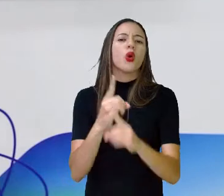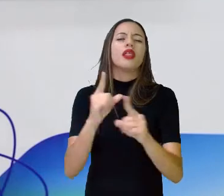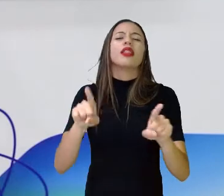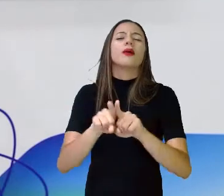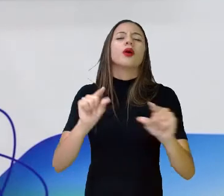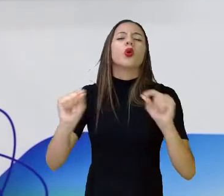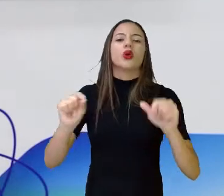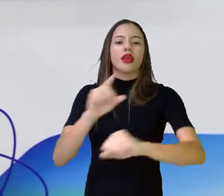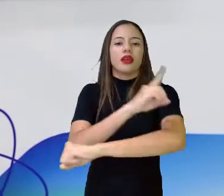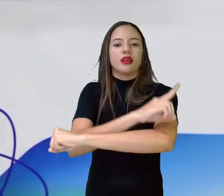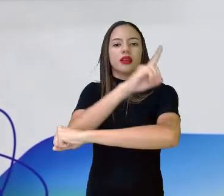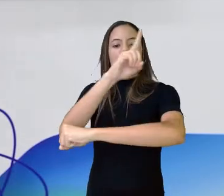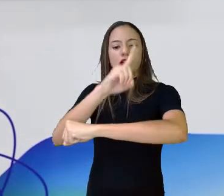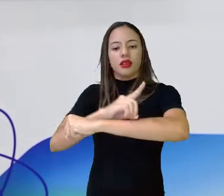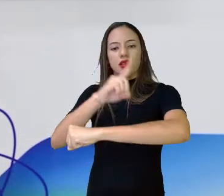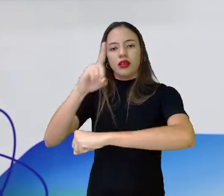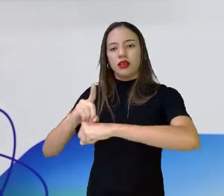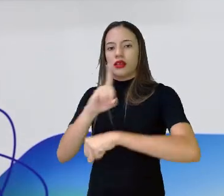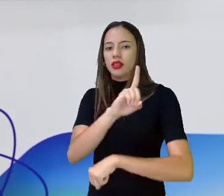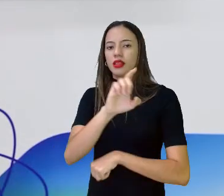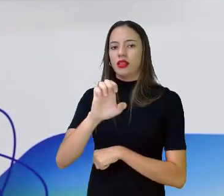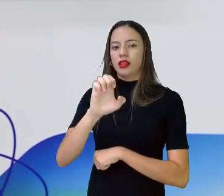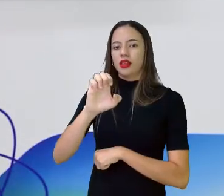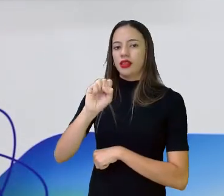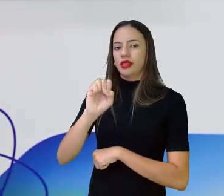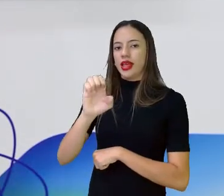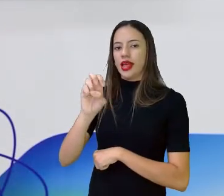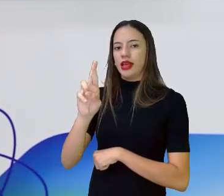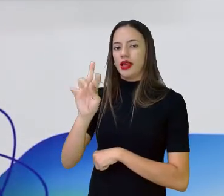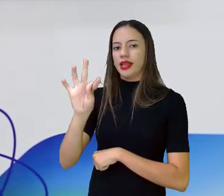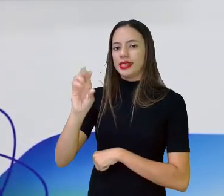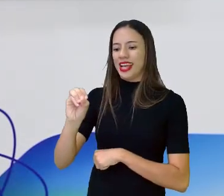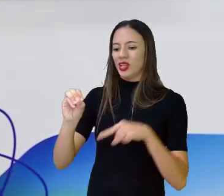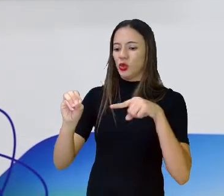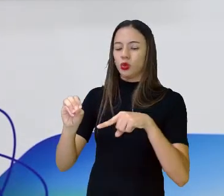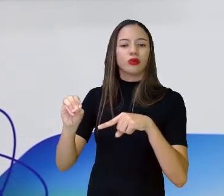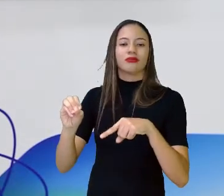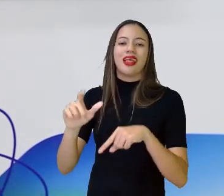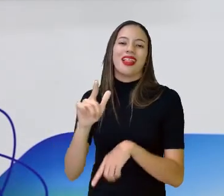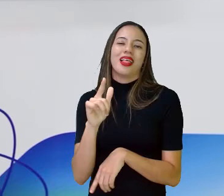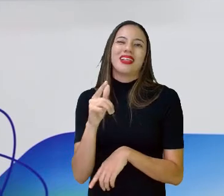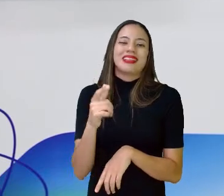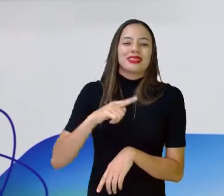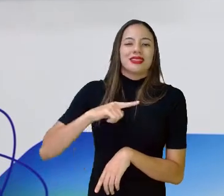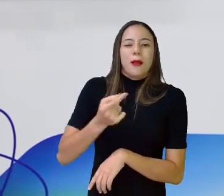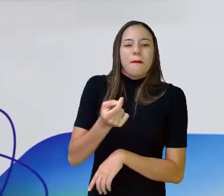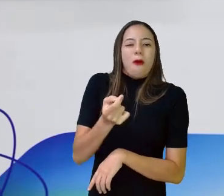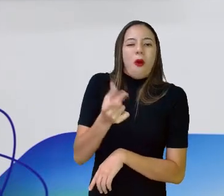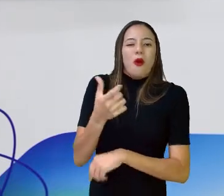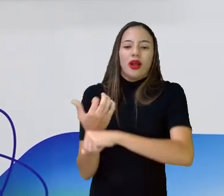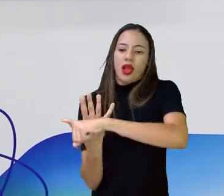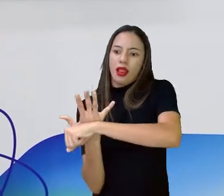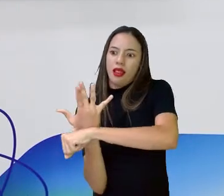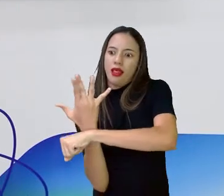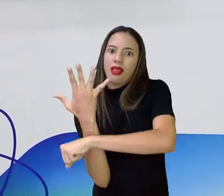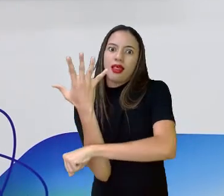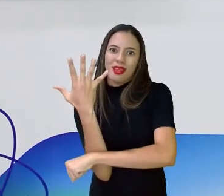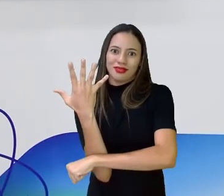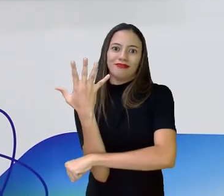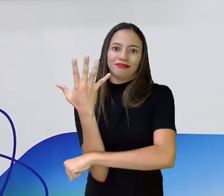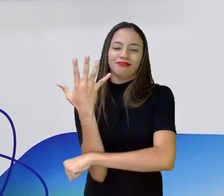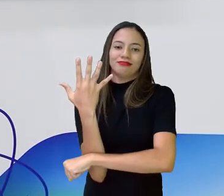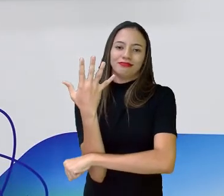regiões onde tem pouca vegetação, porque ele não vai ser um solo propício para que a gente tenha aí a vegetação,